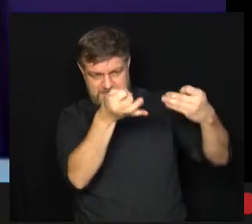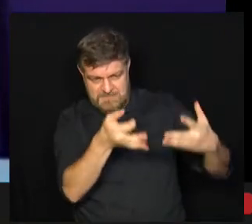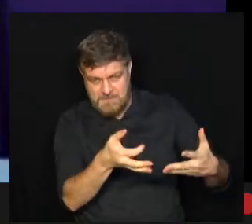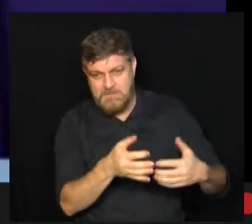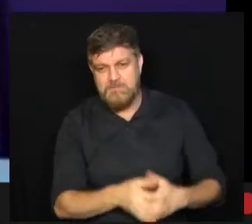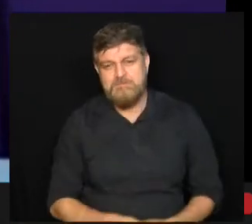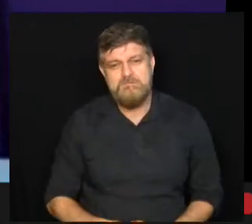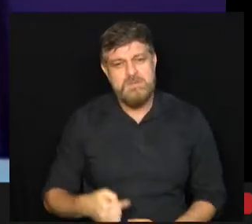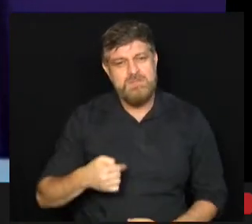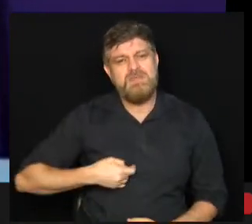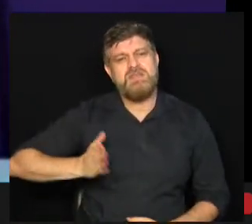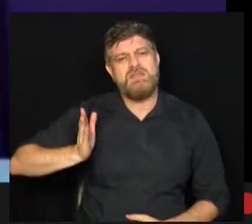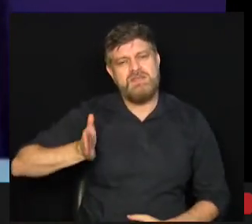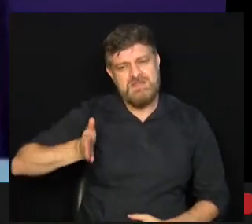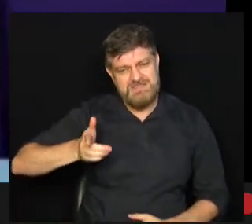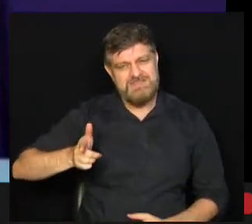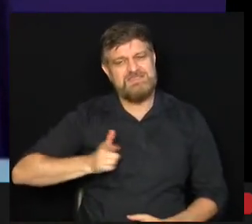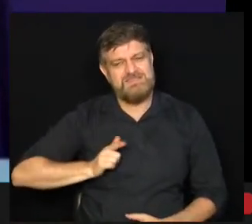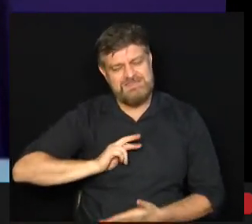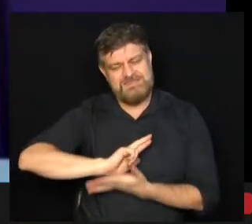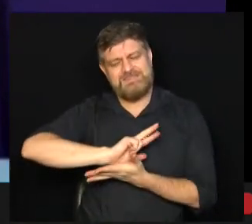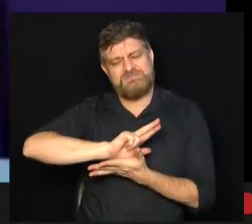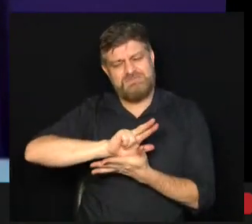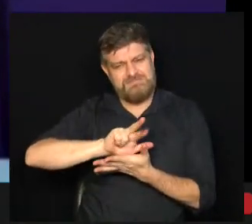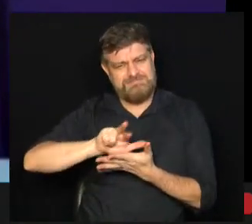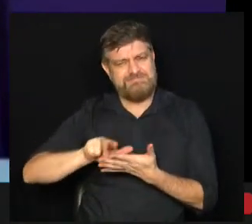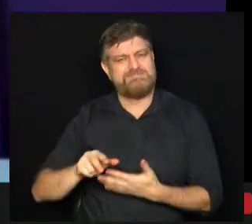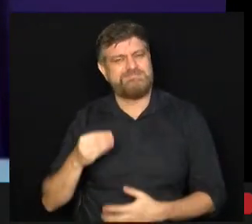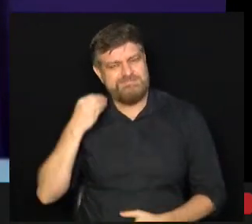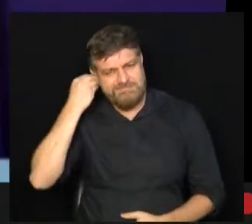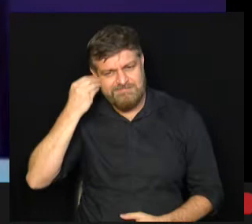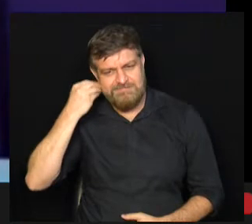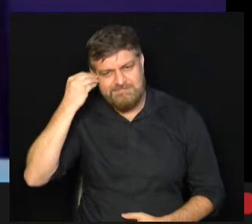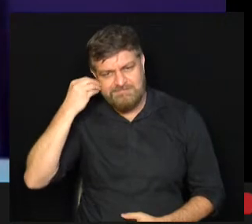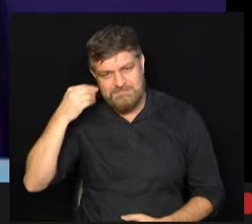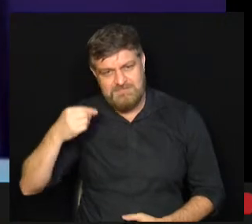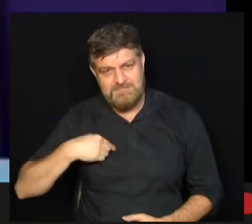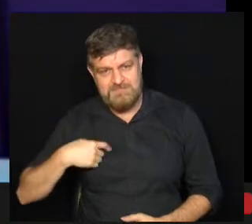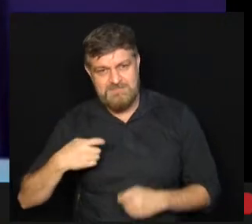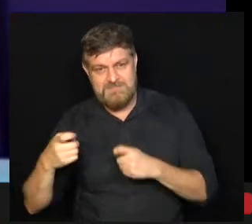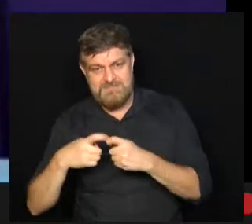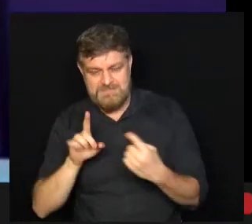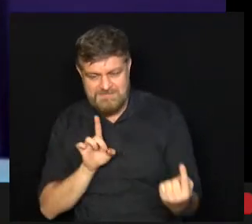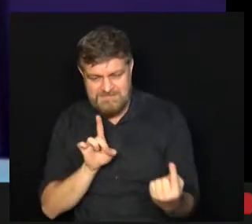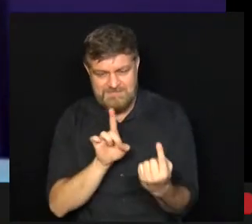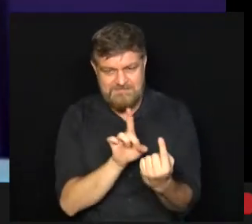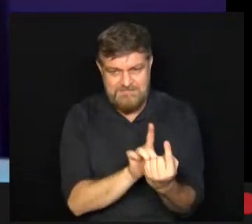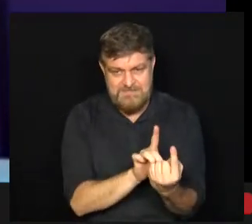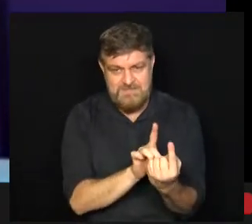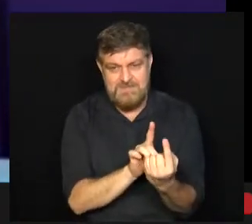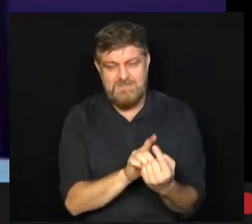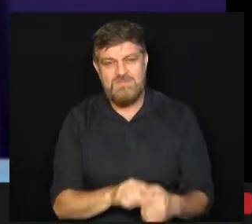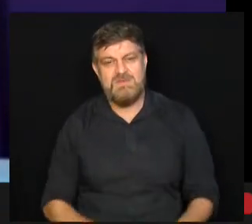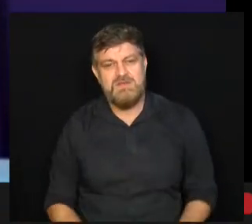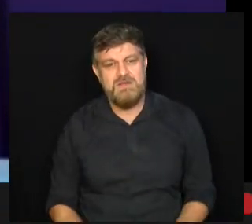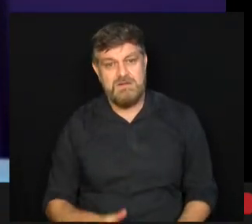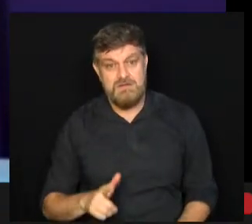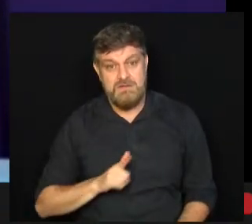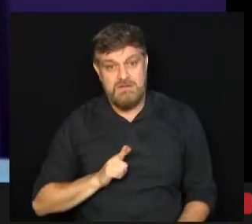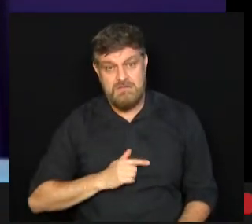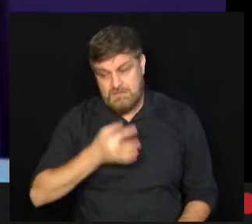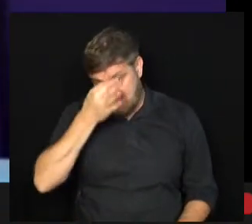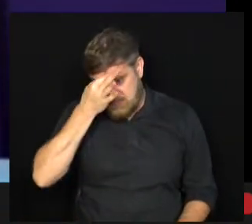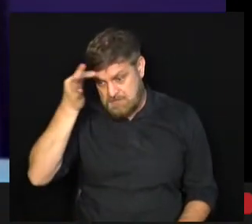Eu já passei por diversas coisas, já tive que fazer atendimento médico, sim. Quando a gente conta com a sorte